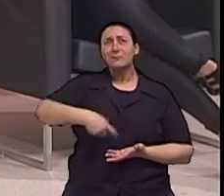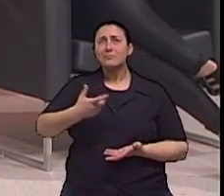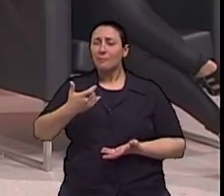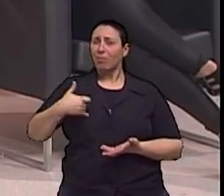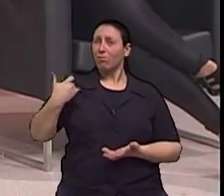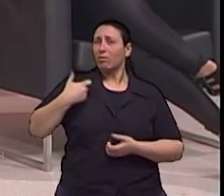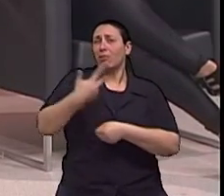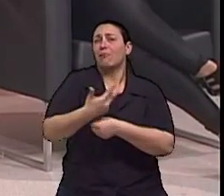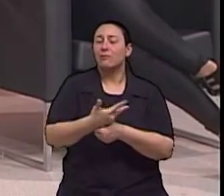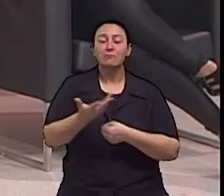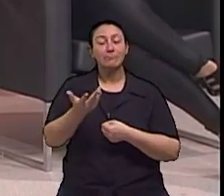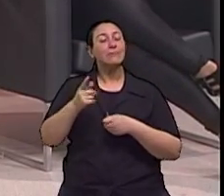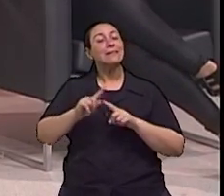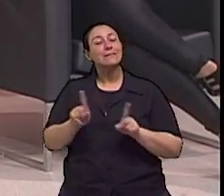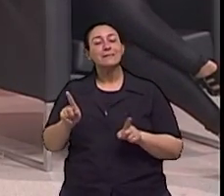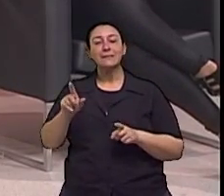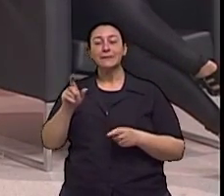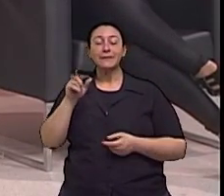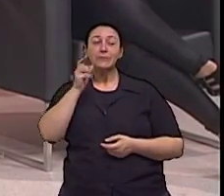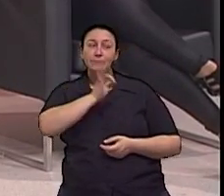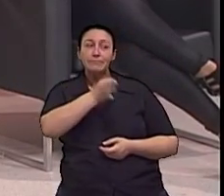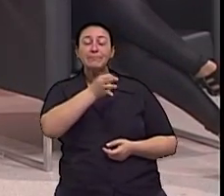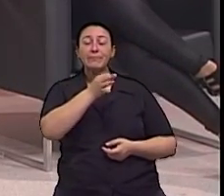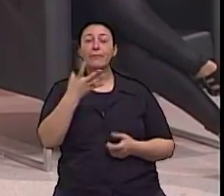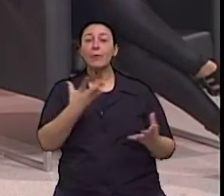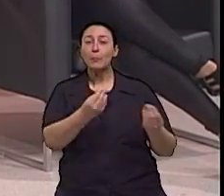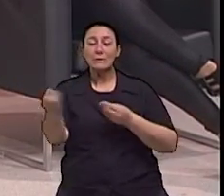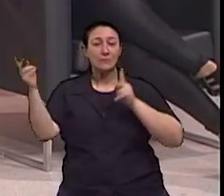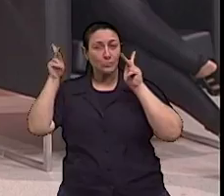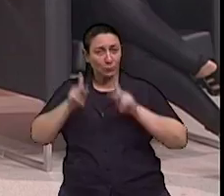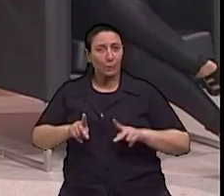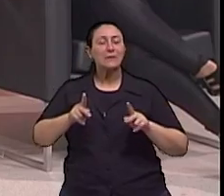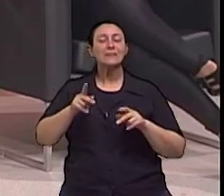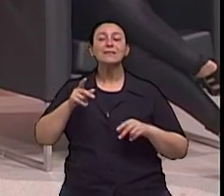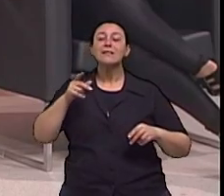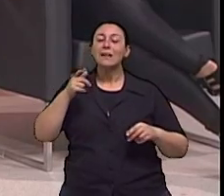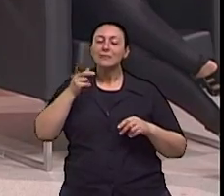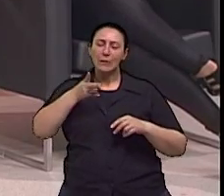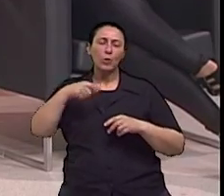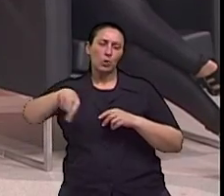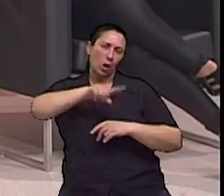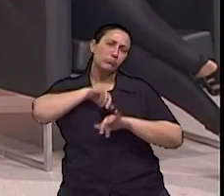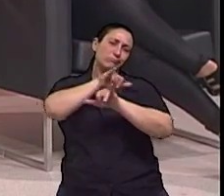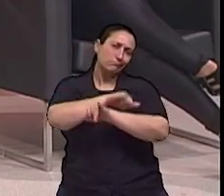e que a gente sempre pontua aqui no programa, de que a gente tem que se